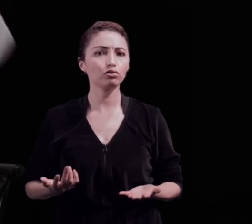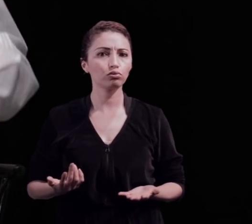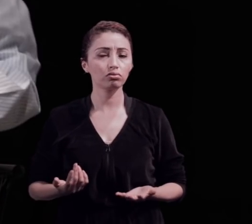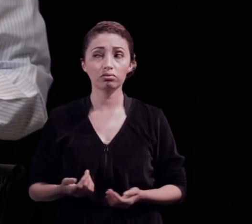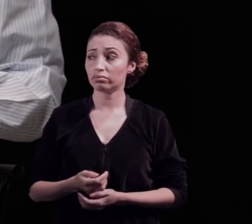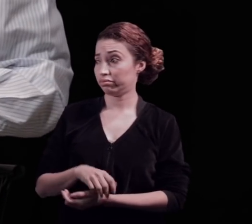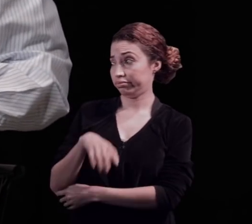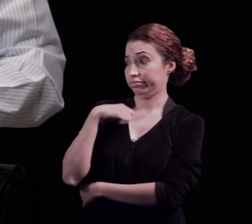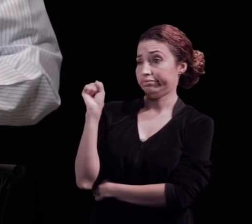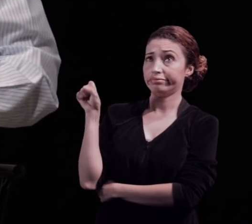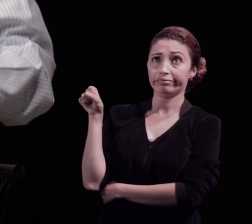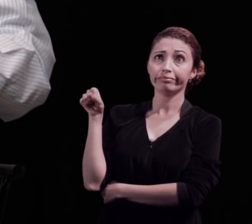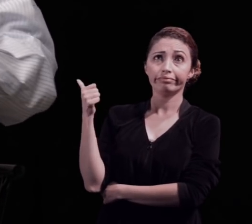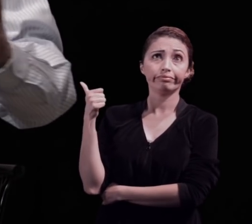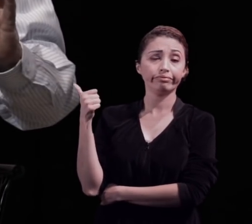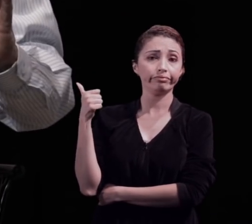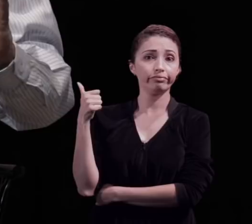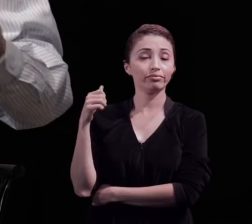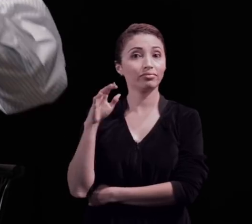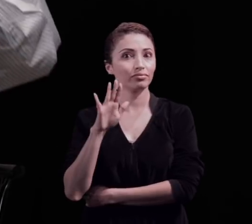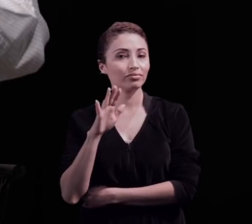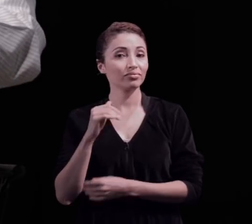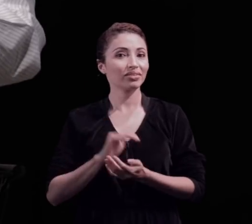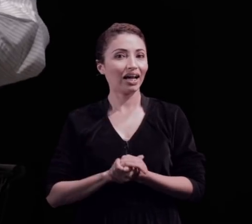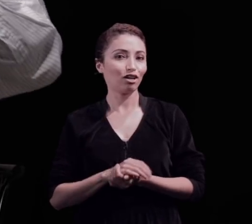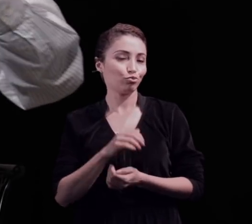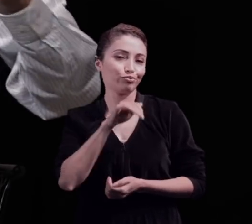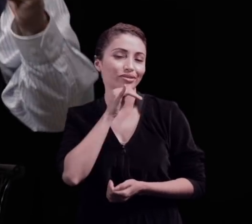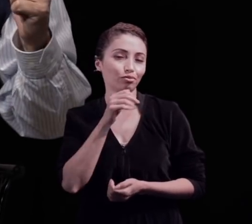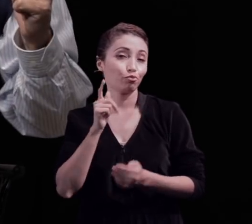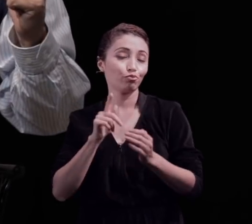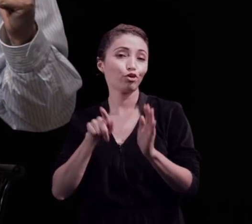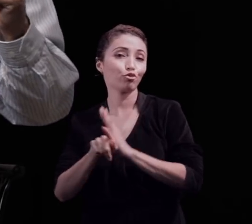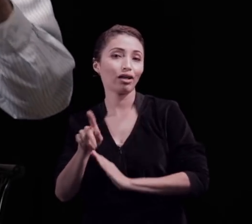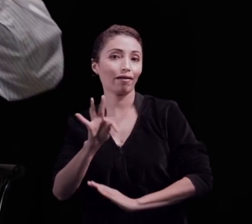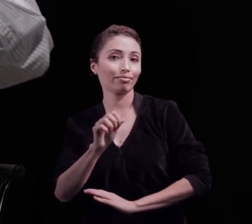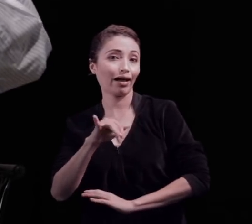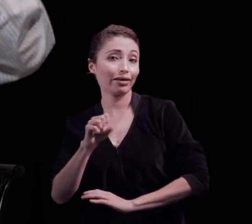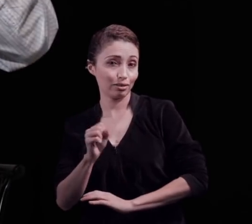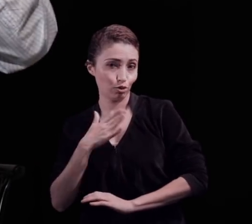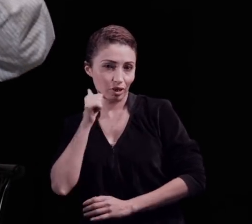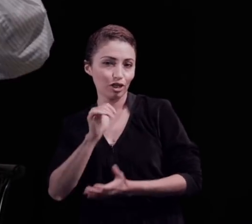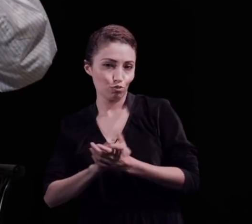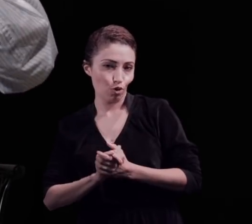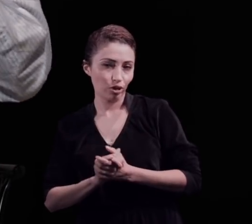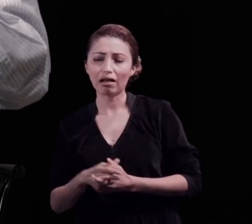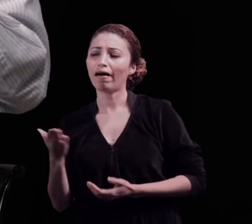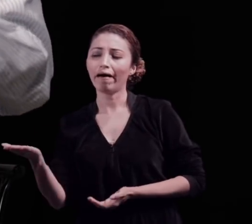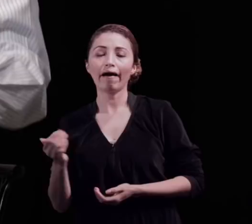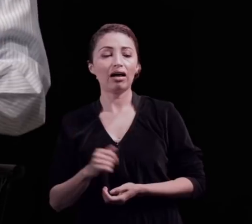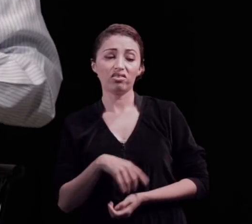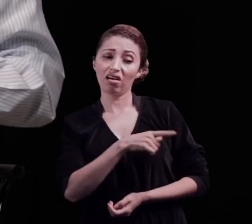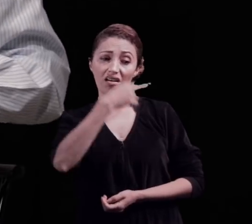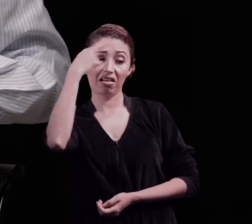errou. Não há quem convença. Aí você vai dizer, se você perguntar para a Thaís, ela vai dizer, o Renato tem